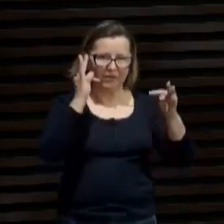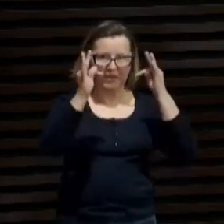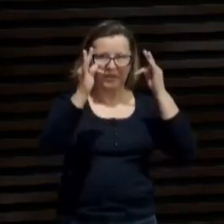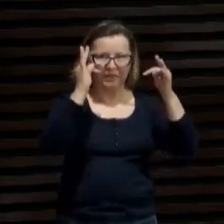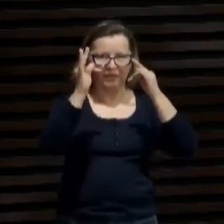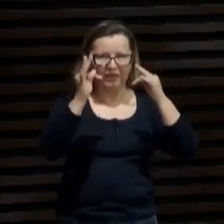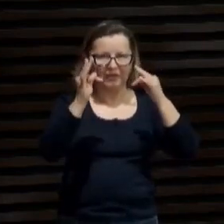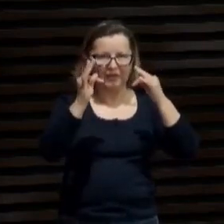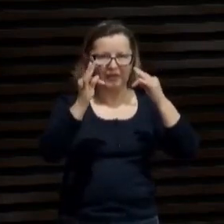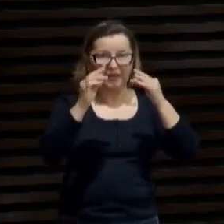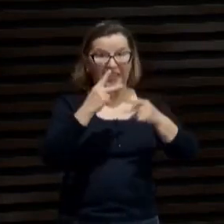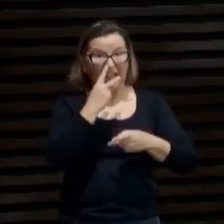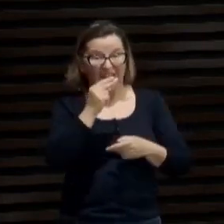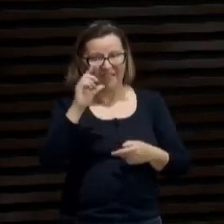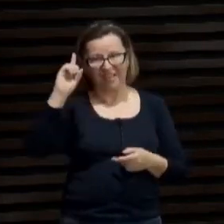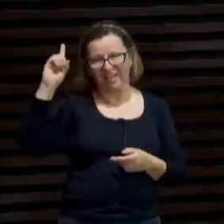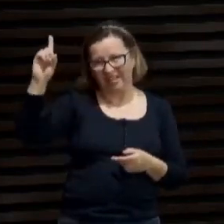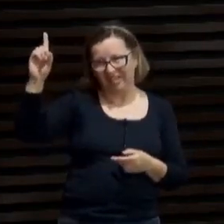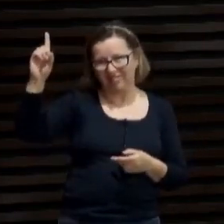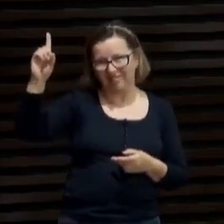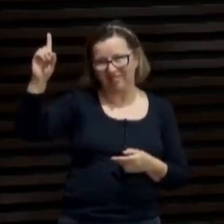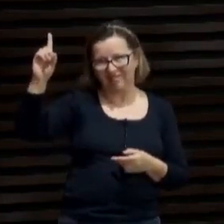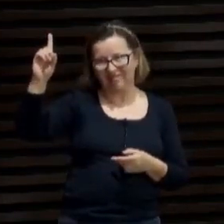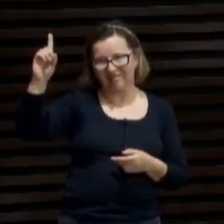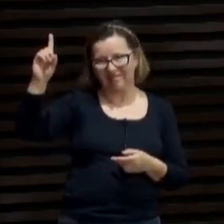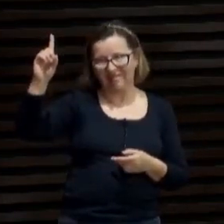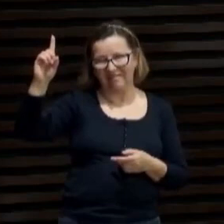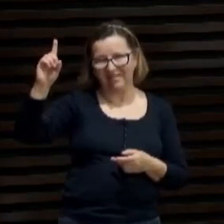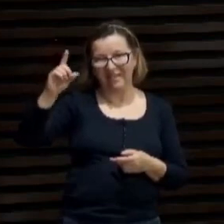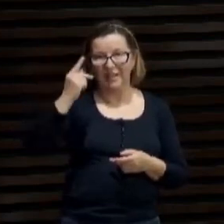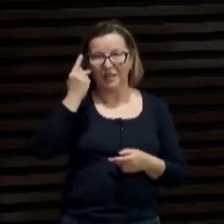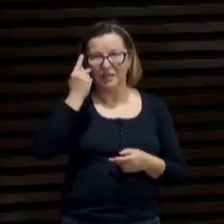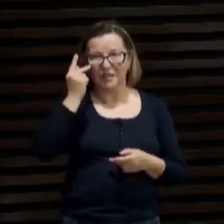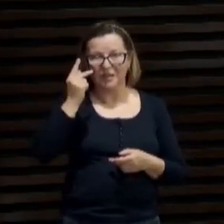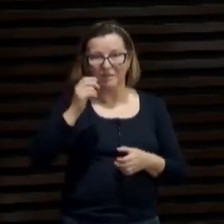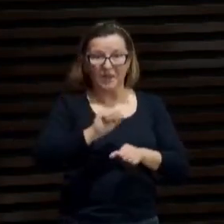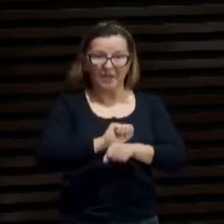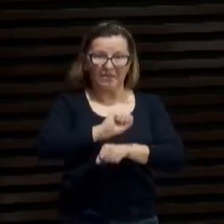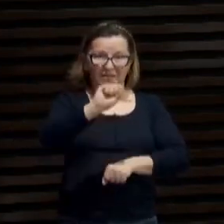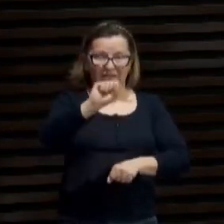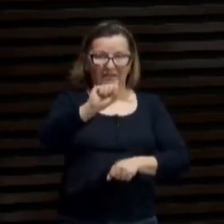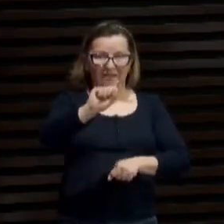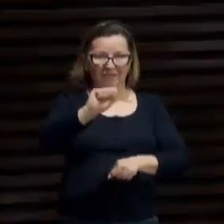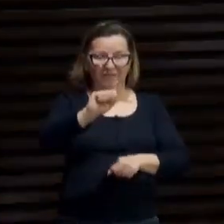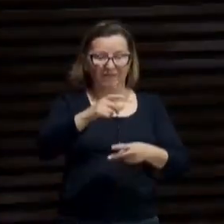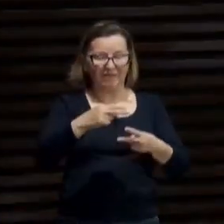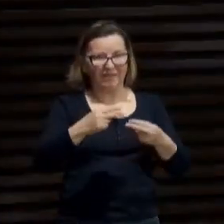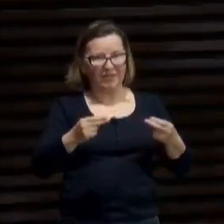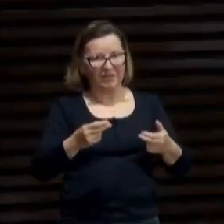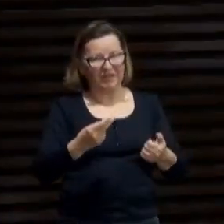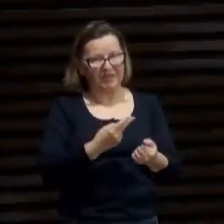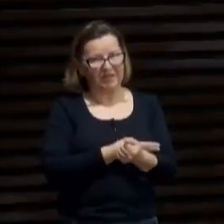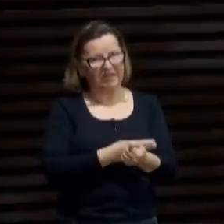que vê Deus como alguém que está aqui para resolver as circunstâncias da sua vida, para